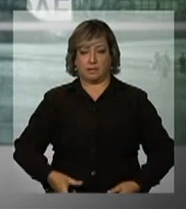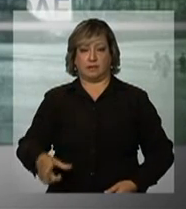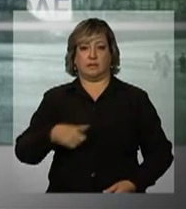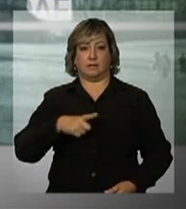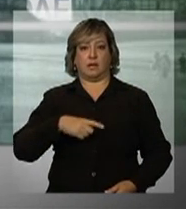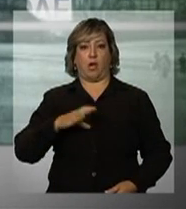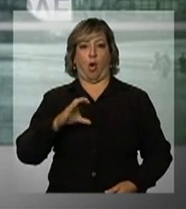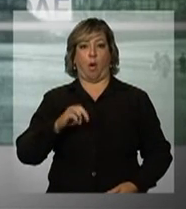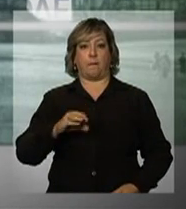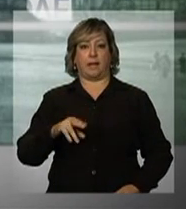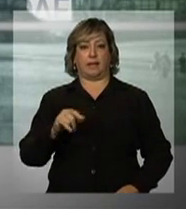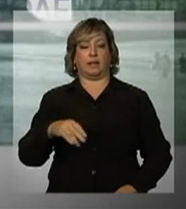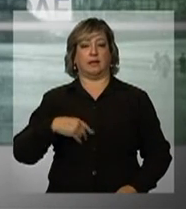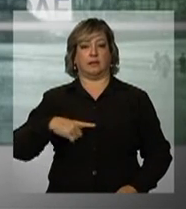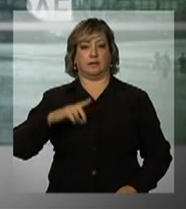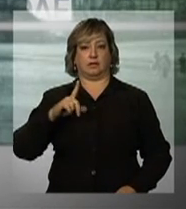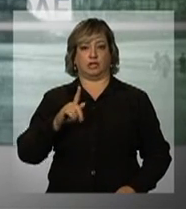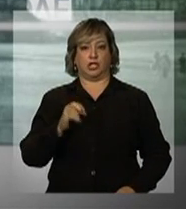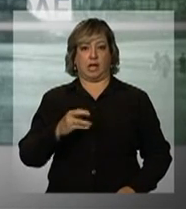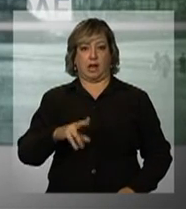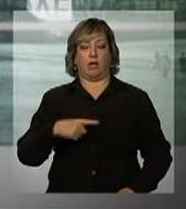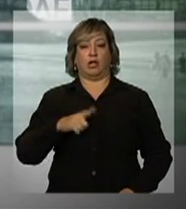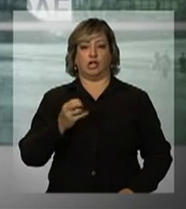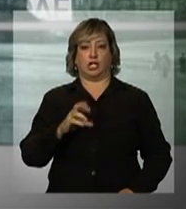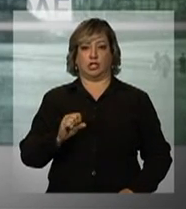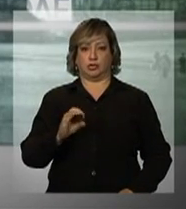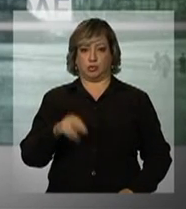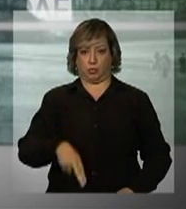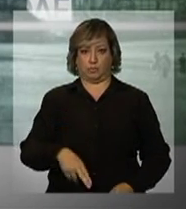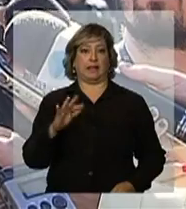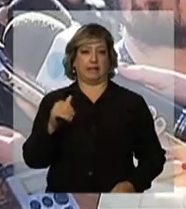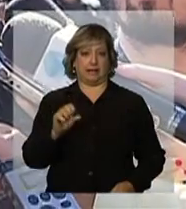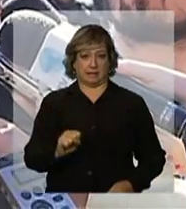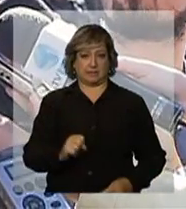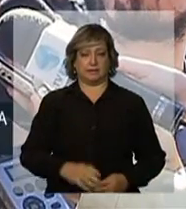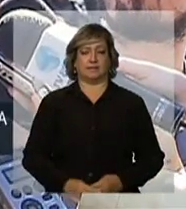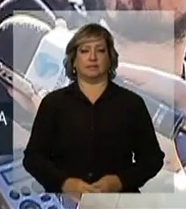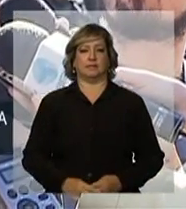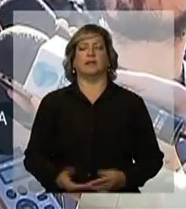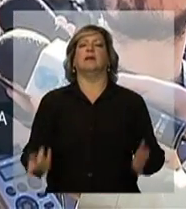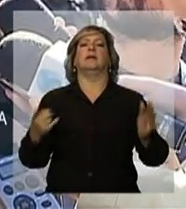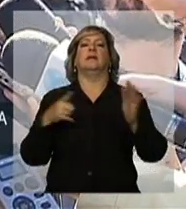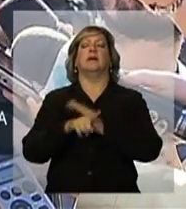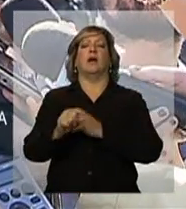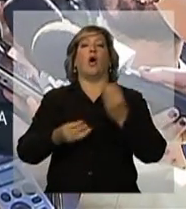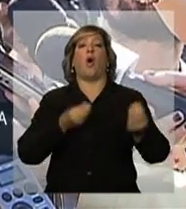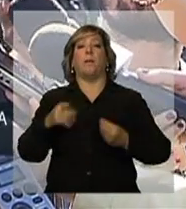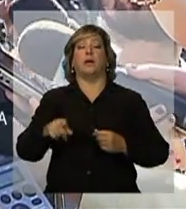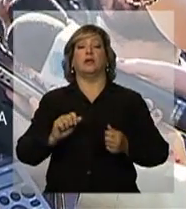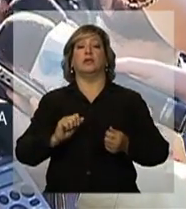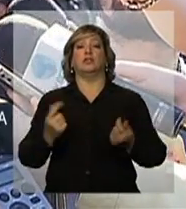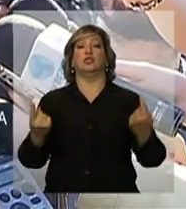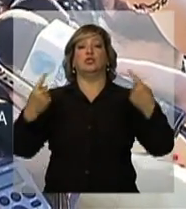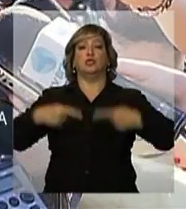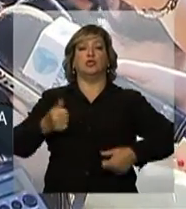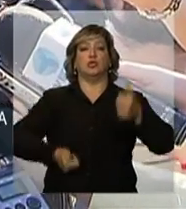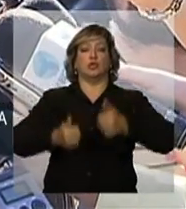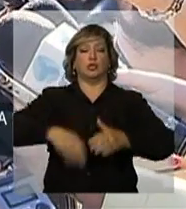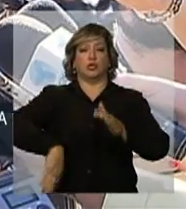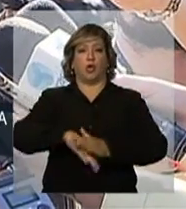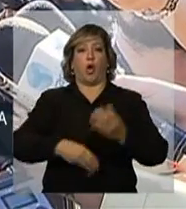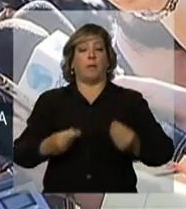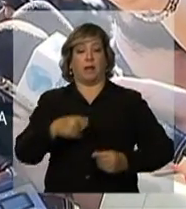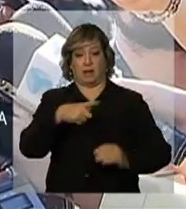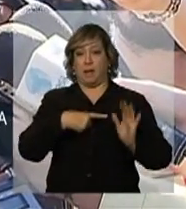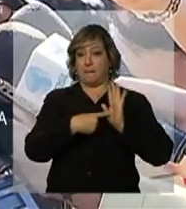pelo comandante militar do Planalto, general Gerson Freitas. Está aí Brasília para os jogos, essa apresentação é da tropa,